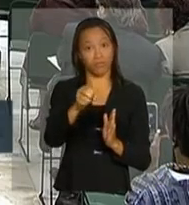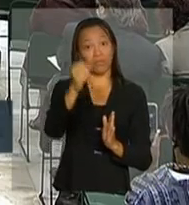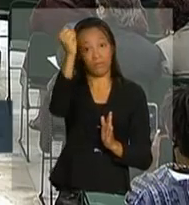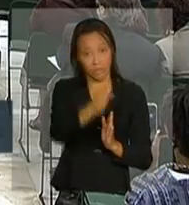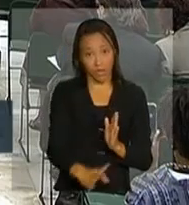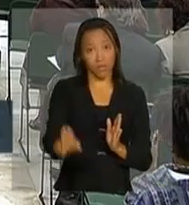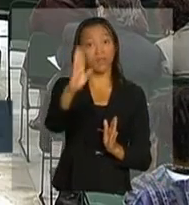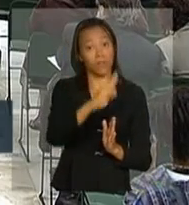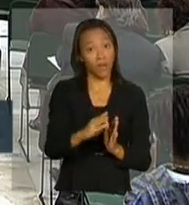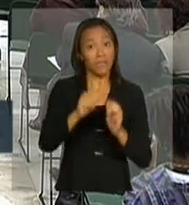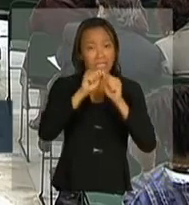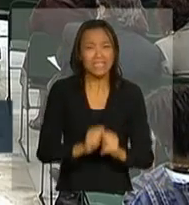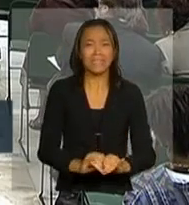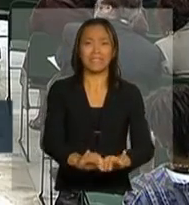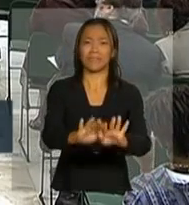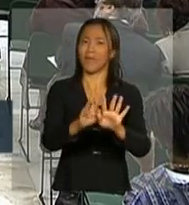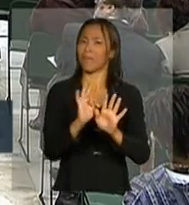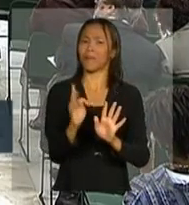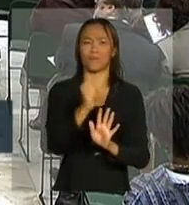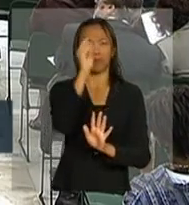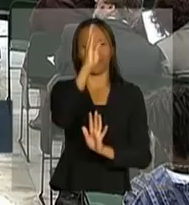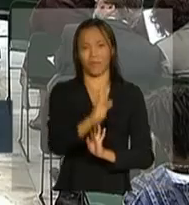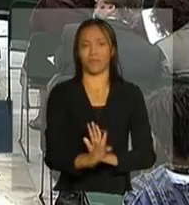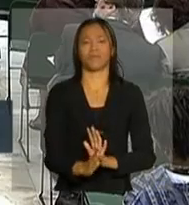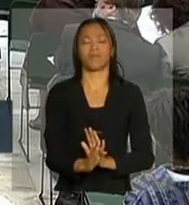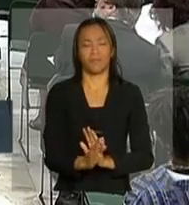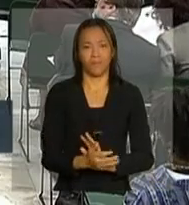sim se espalhar por todo o país.